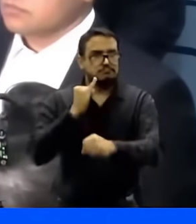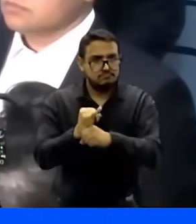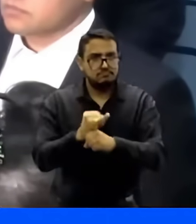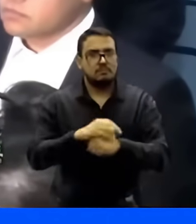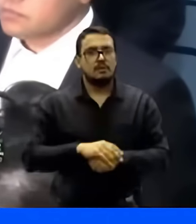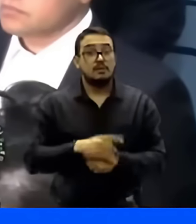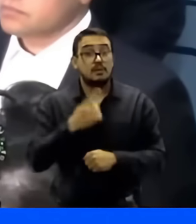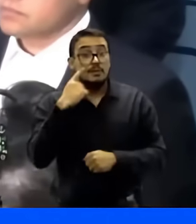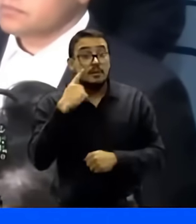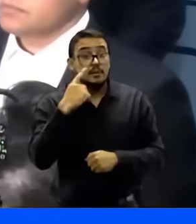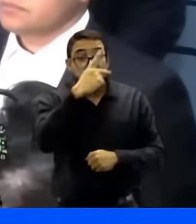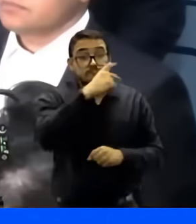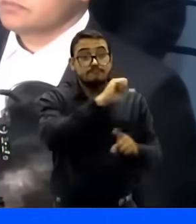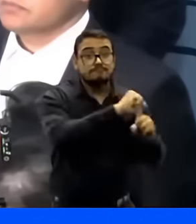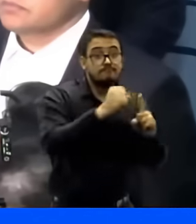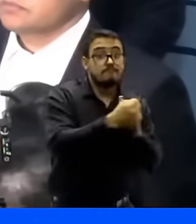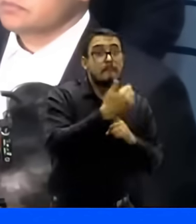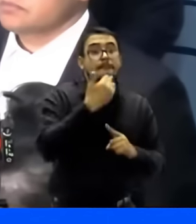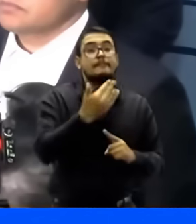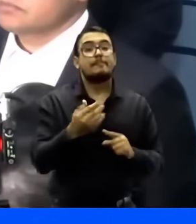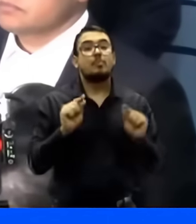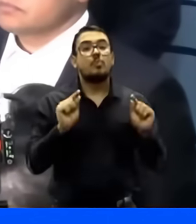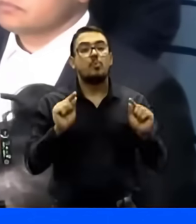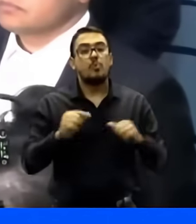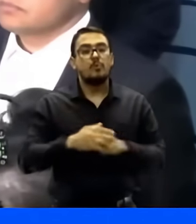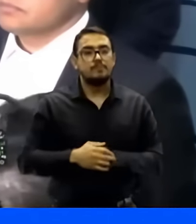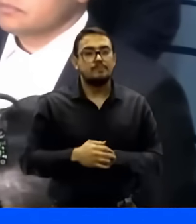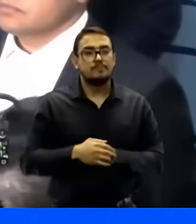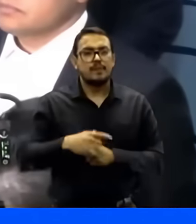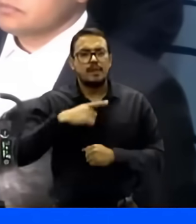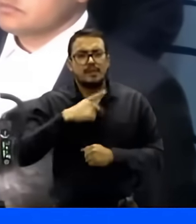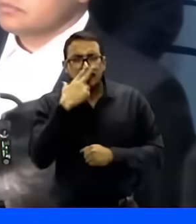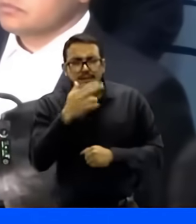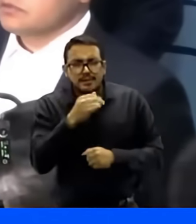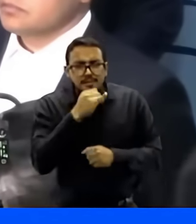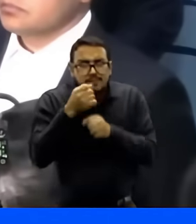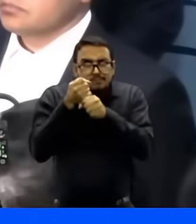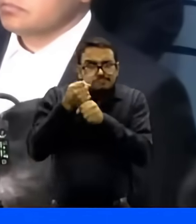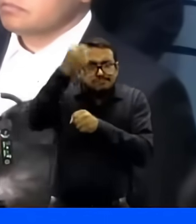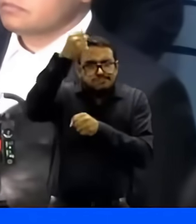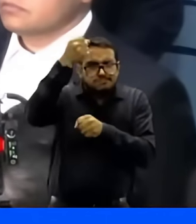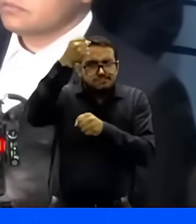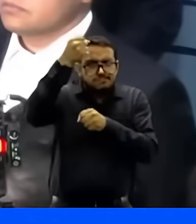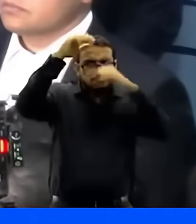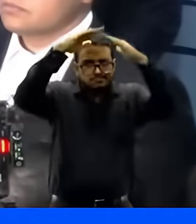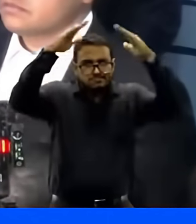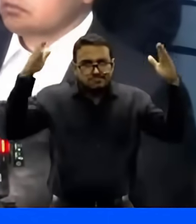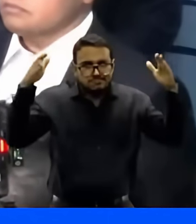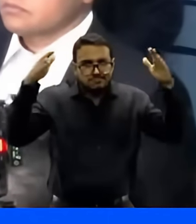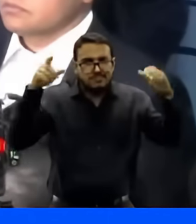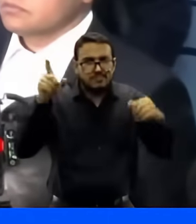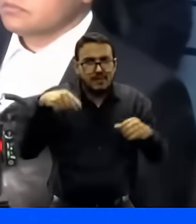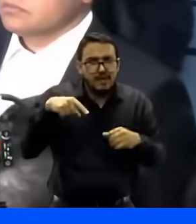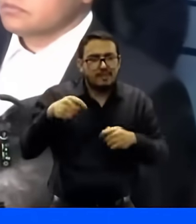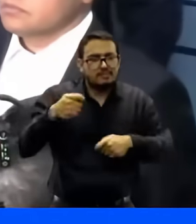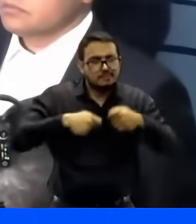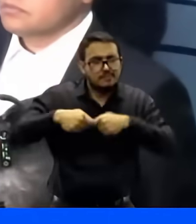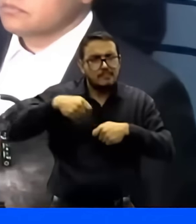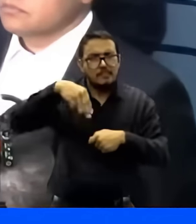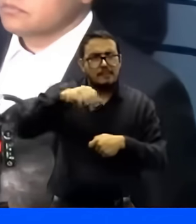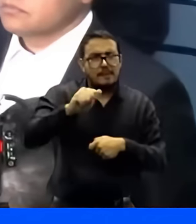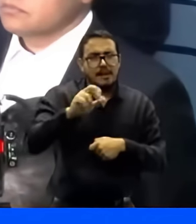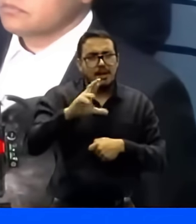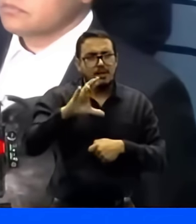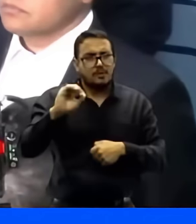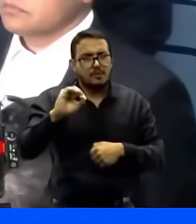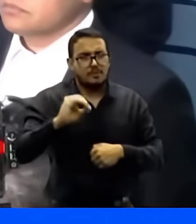pediu, e nós vamos ter, através de grandes guarda-chuvas, o guarda-chuva da macroeconomia, que vai de inflação a crescimento, né?